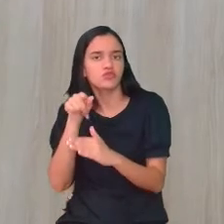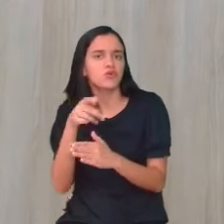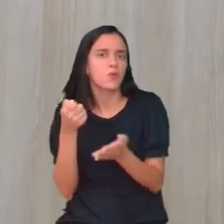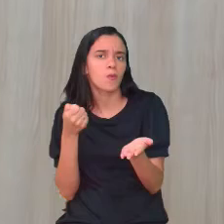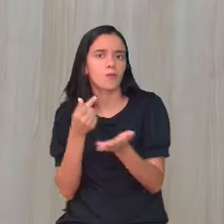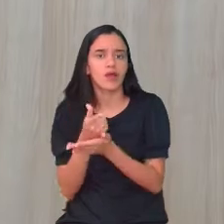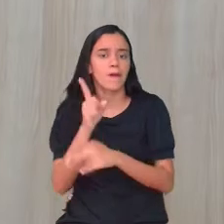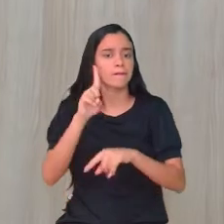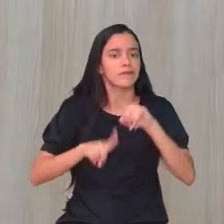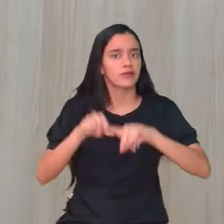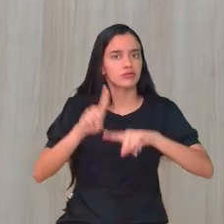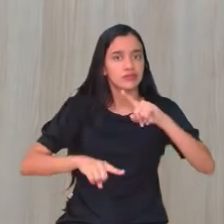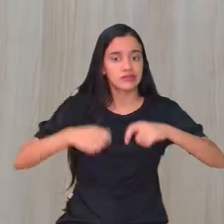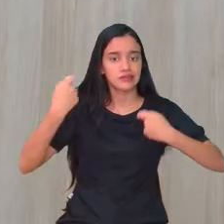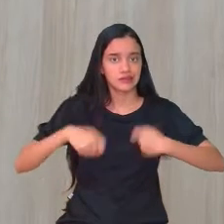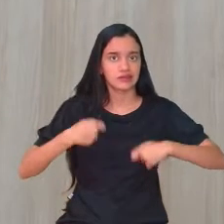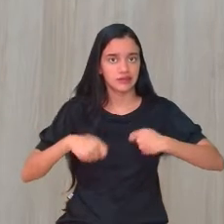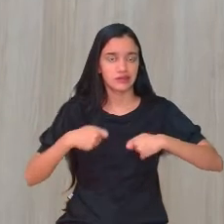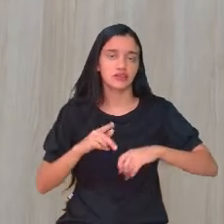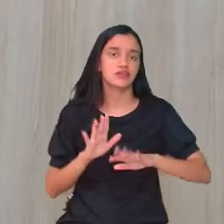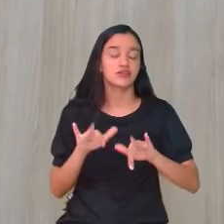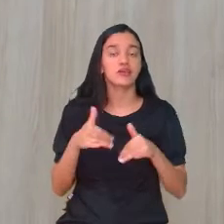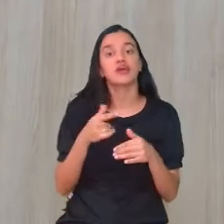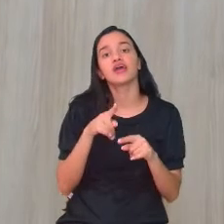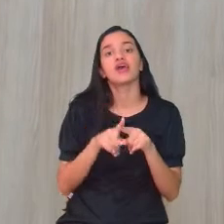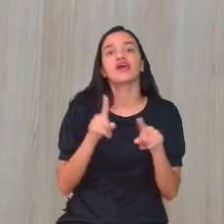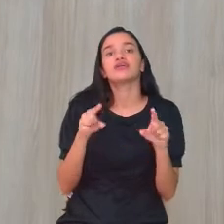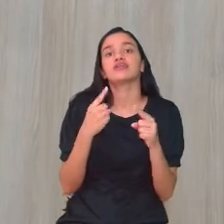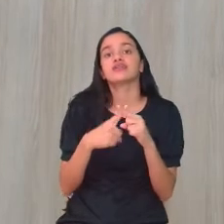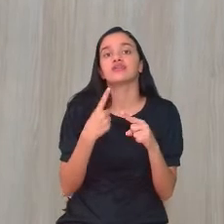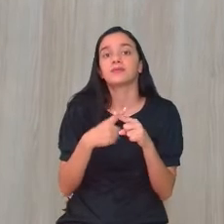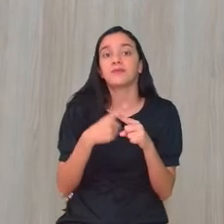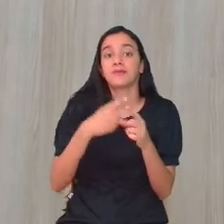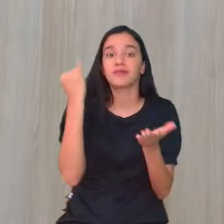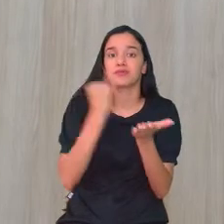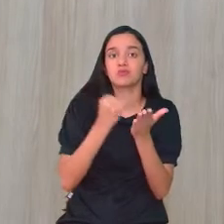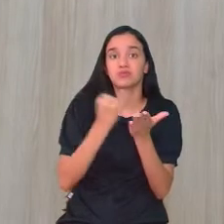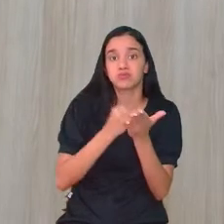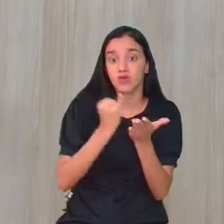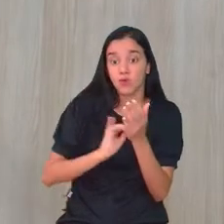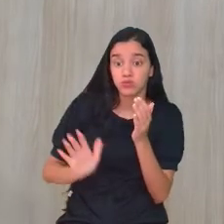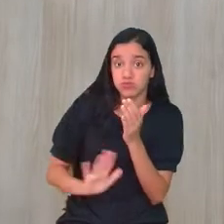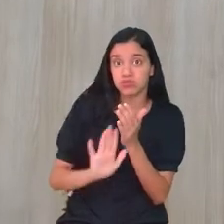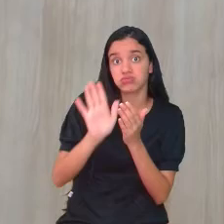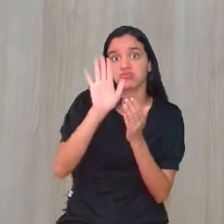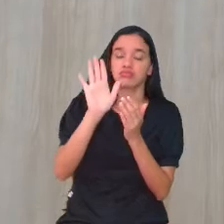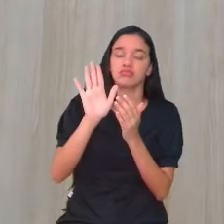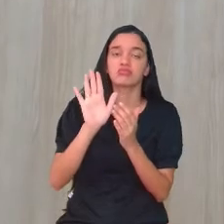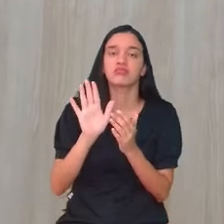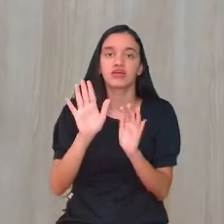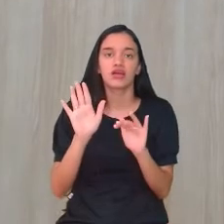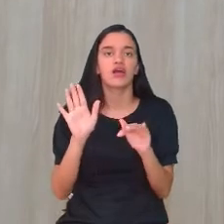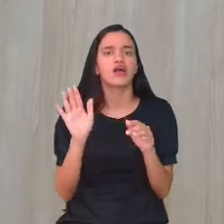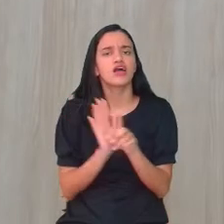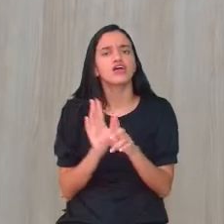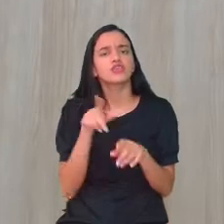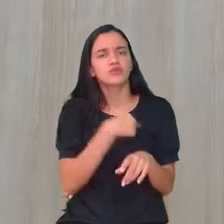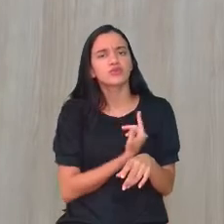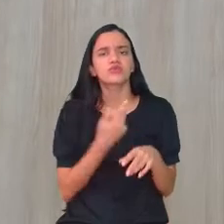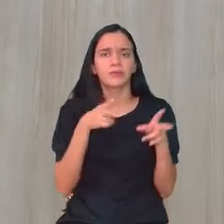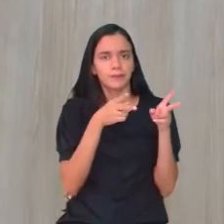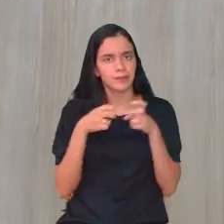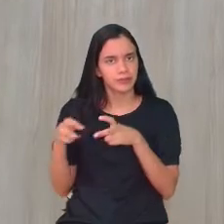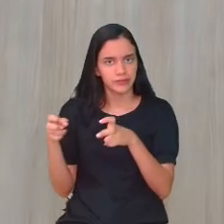comprar produtos de necessidade, né, por conta da hiperinflação, né? Então, nesse sentido, né, a gente vai observar